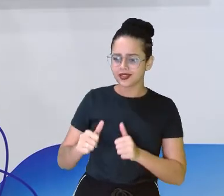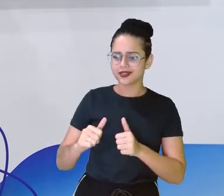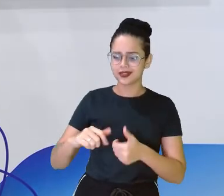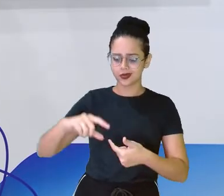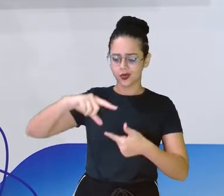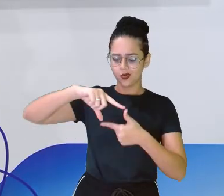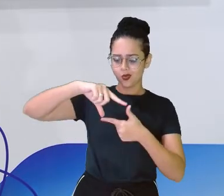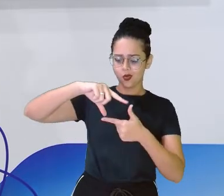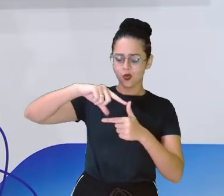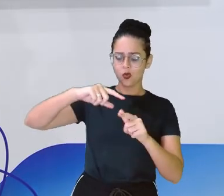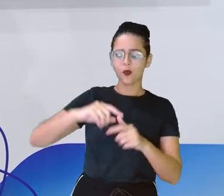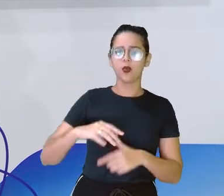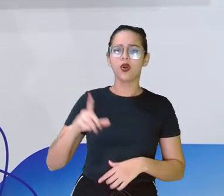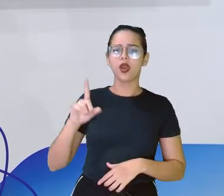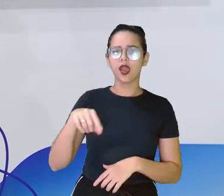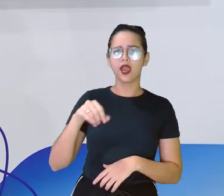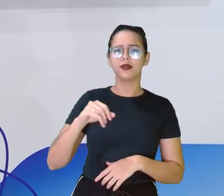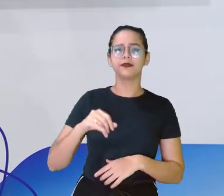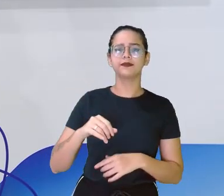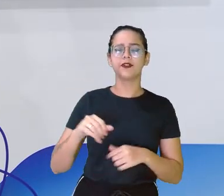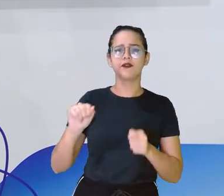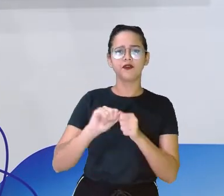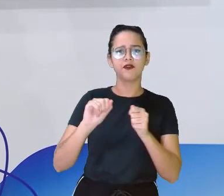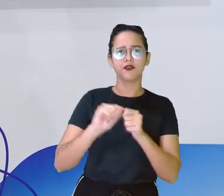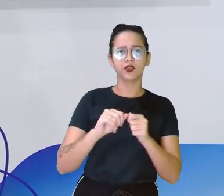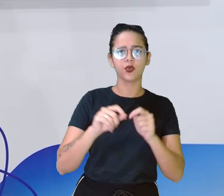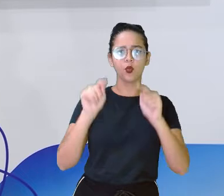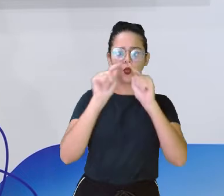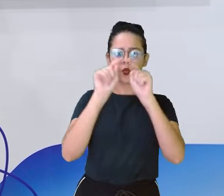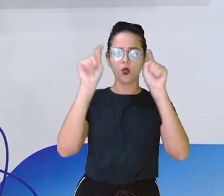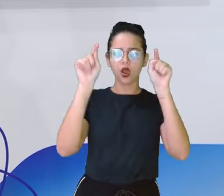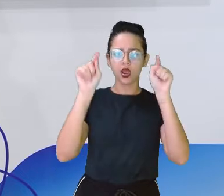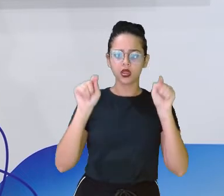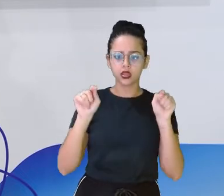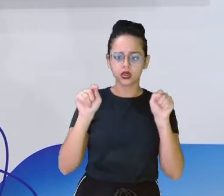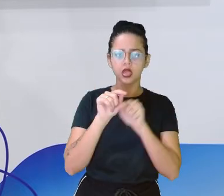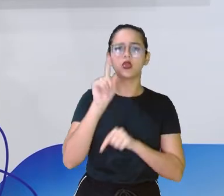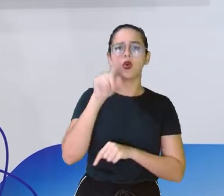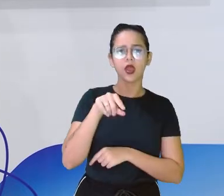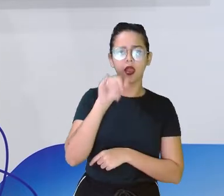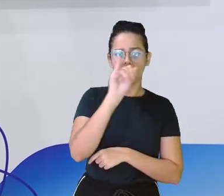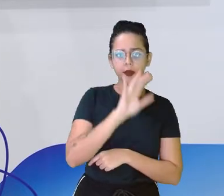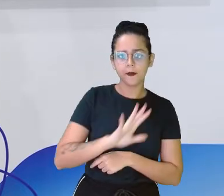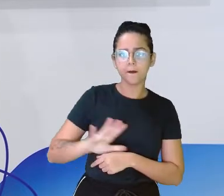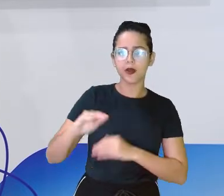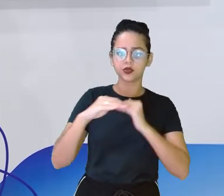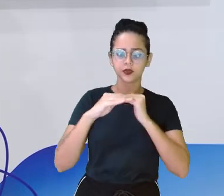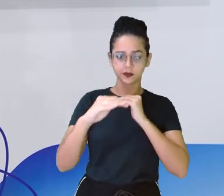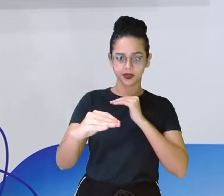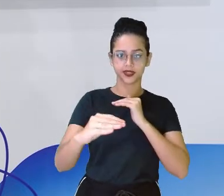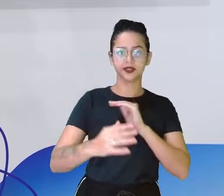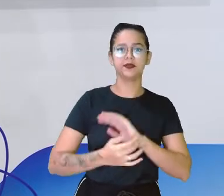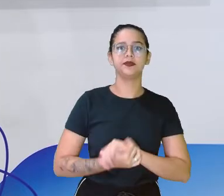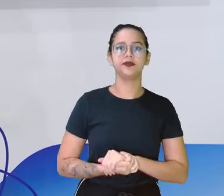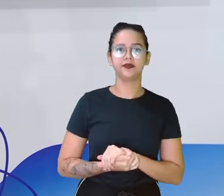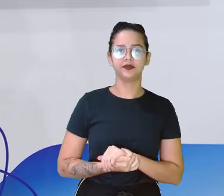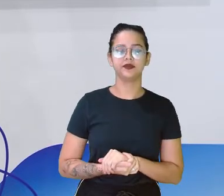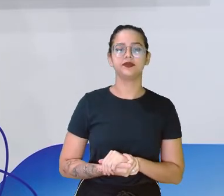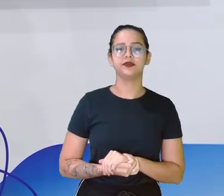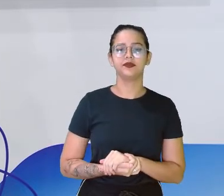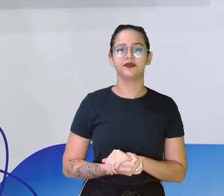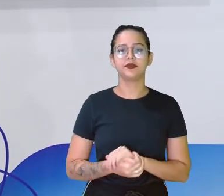que ele é formado por quadrados. Quadrado é uma figura plana, certo? Figuras